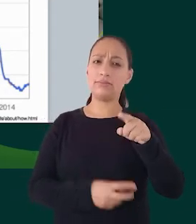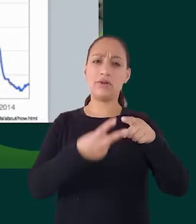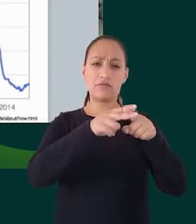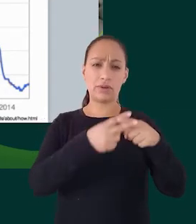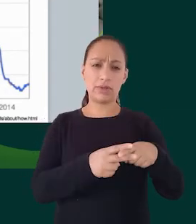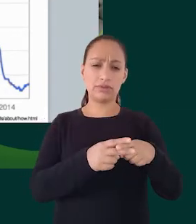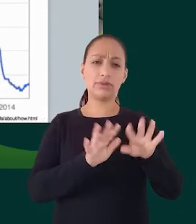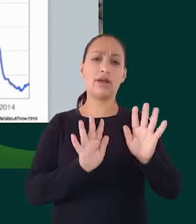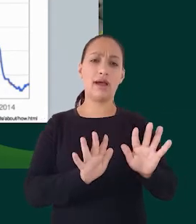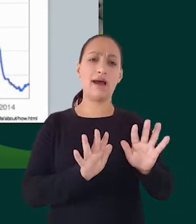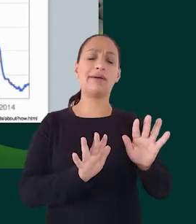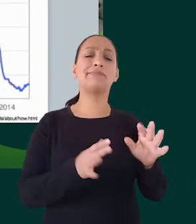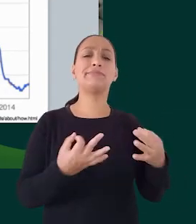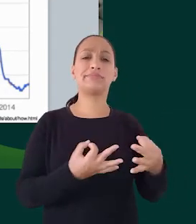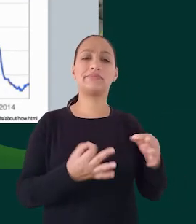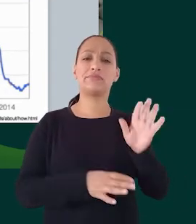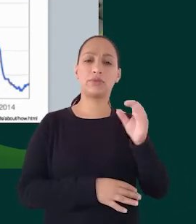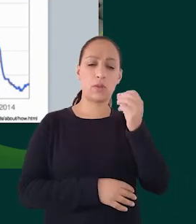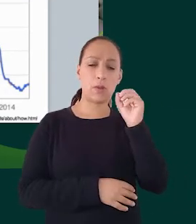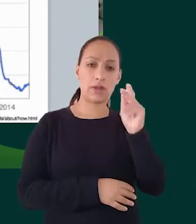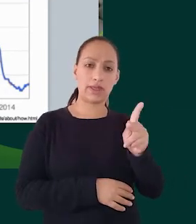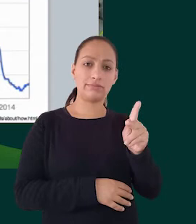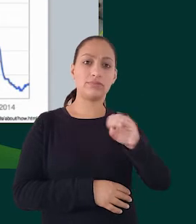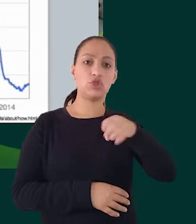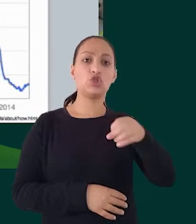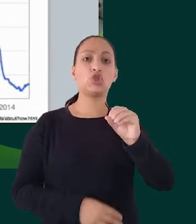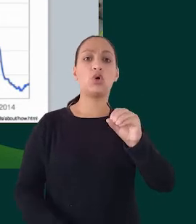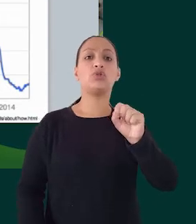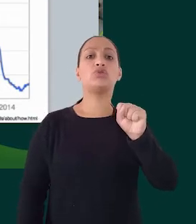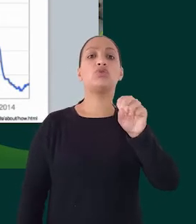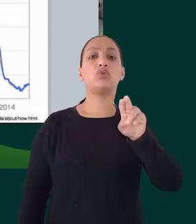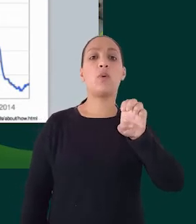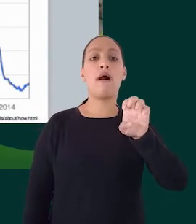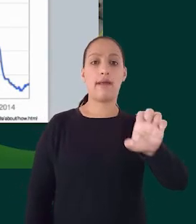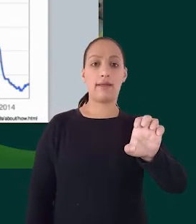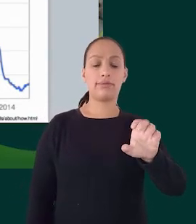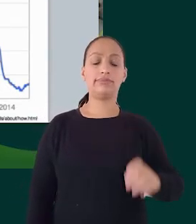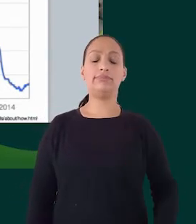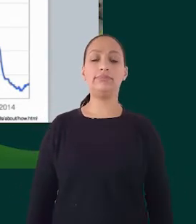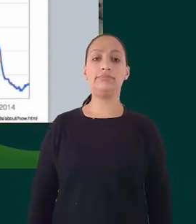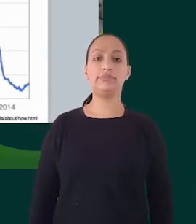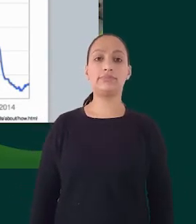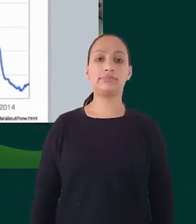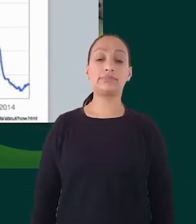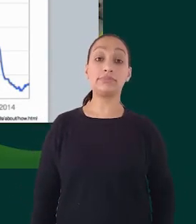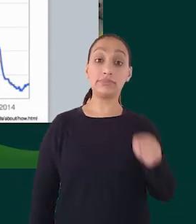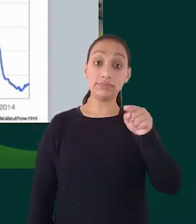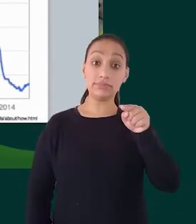Ah, perfeito, José. O Google Flu Trends é uma ferramenta